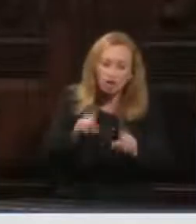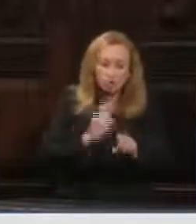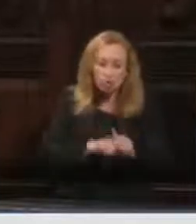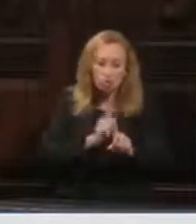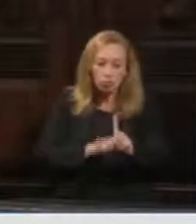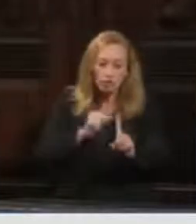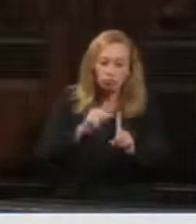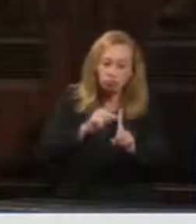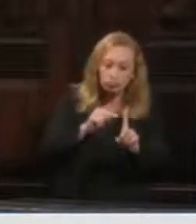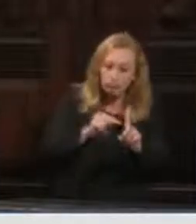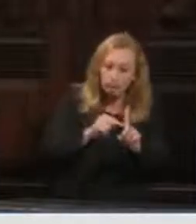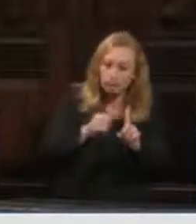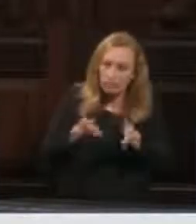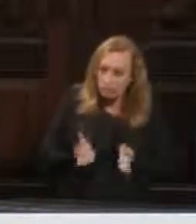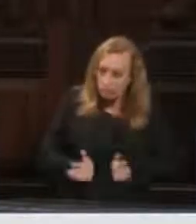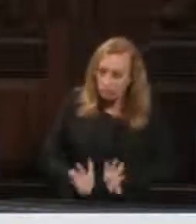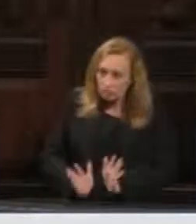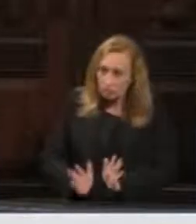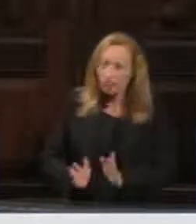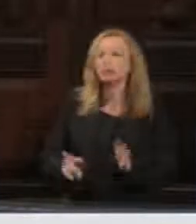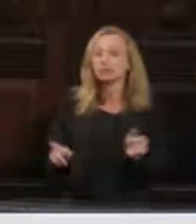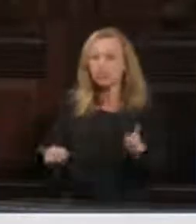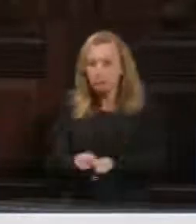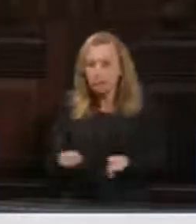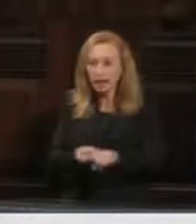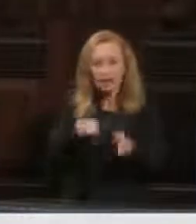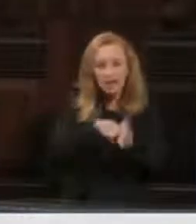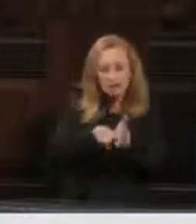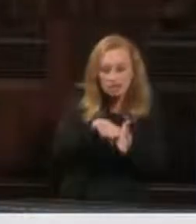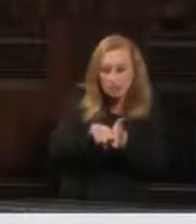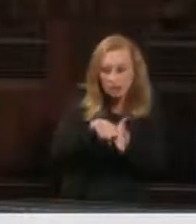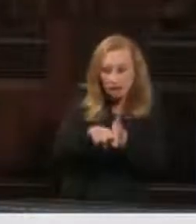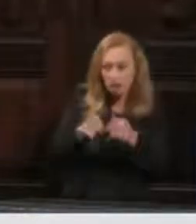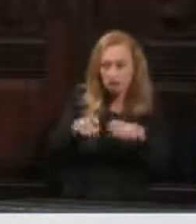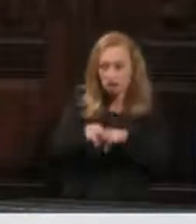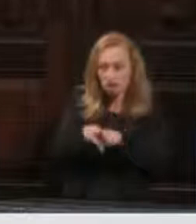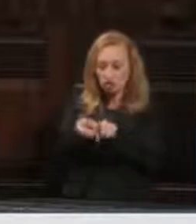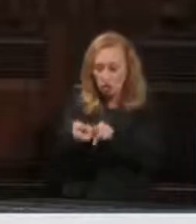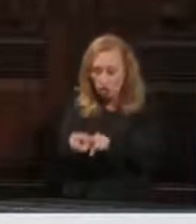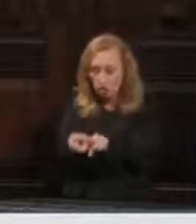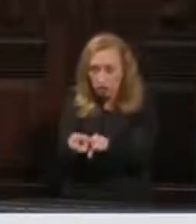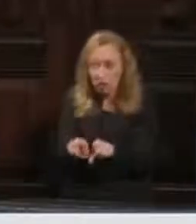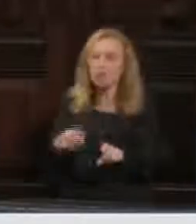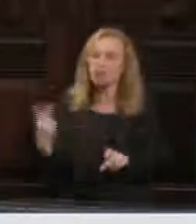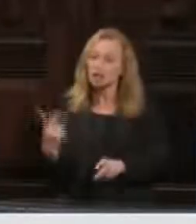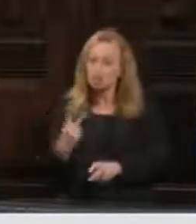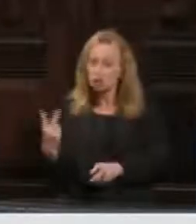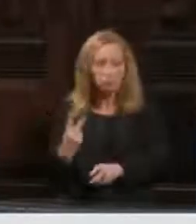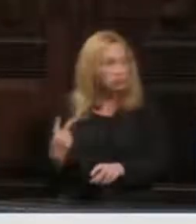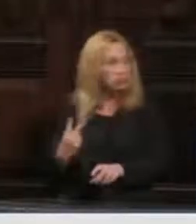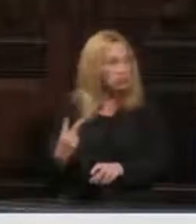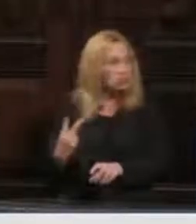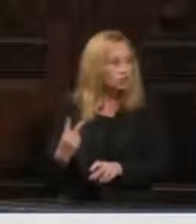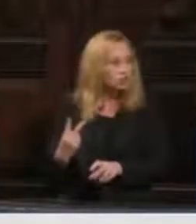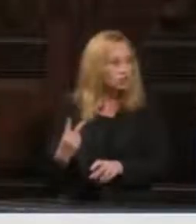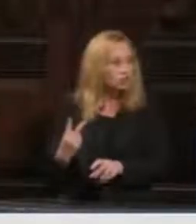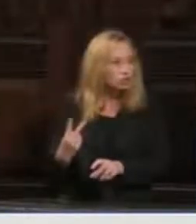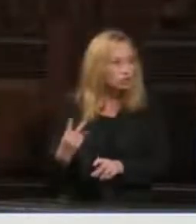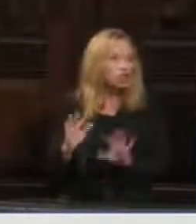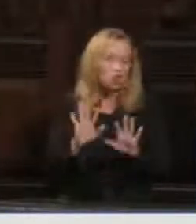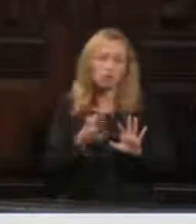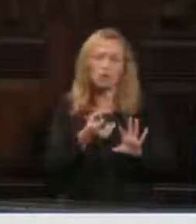exames ginecológicos. E essas duas figuras, eu inclusive